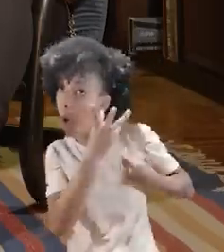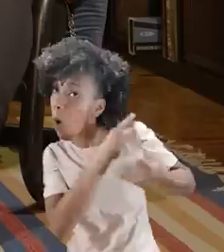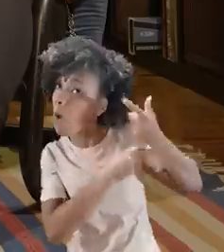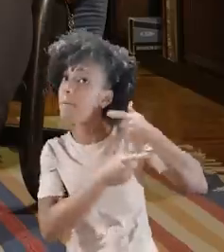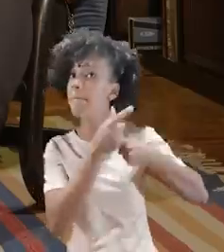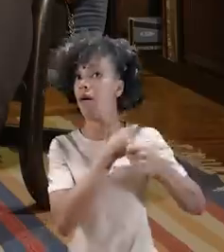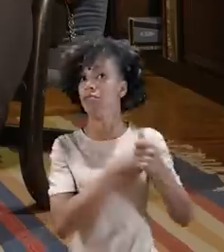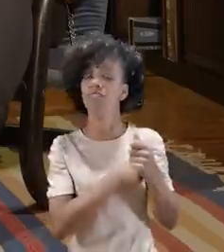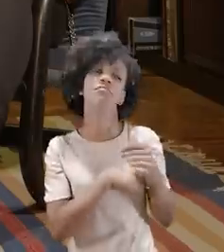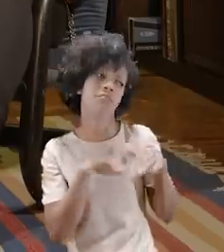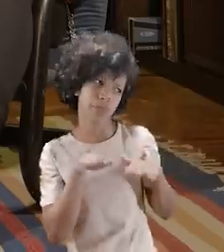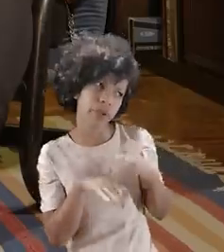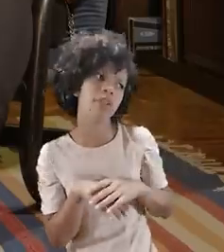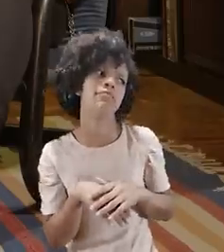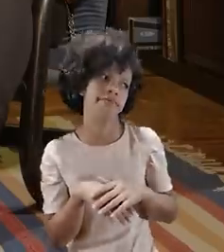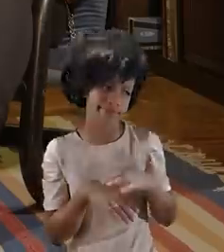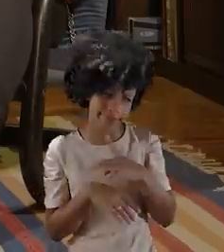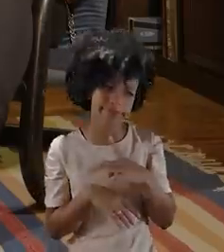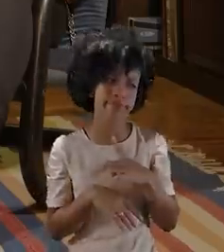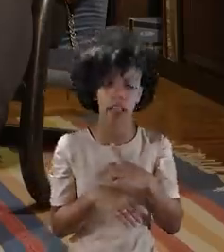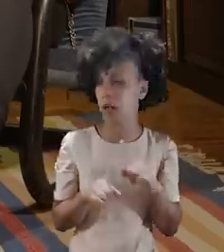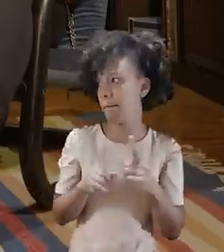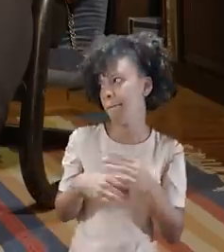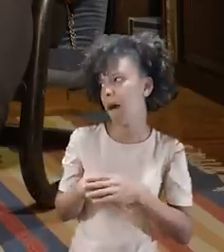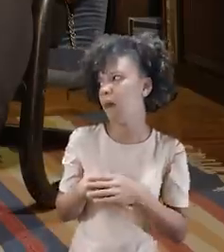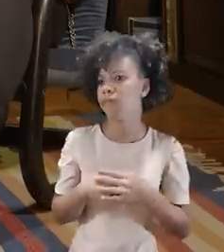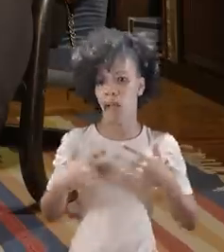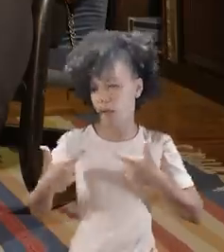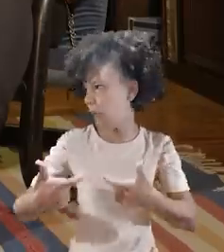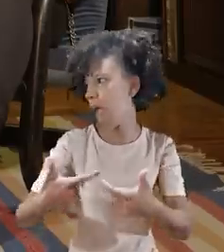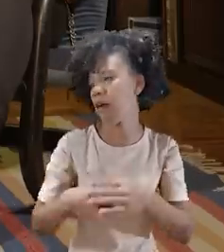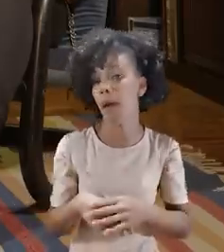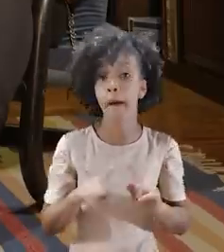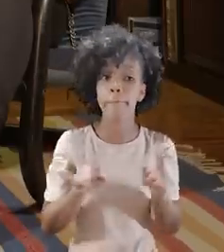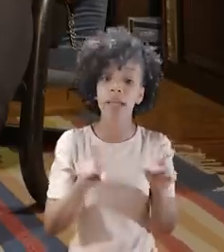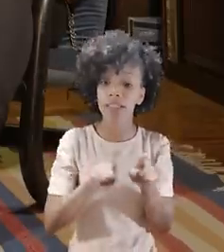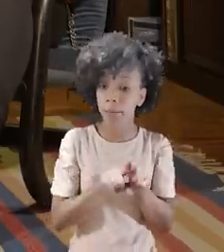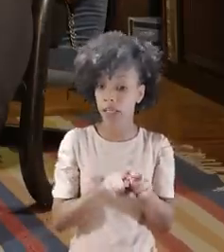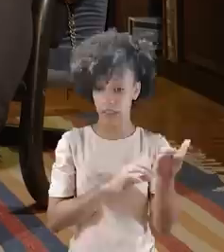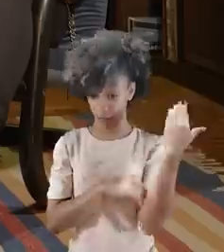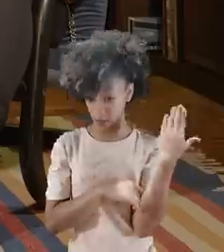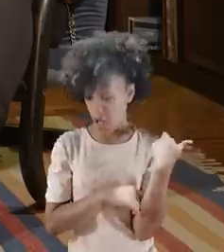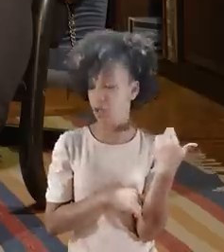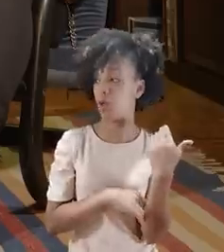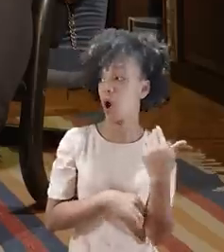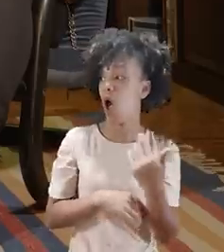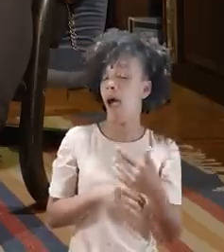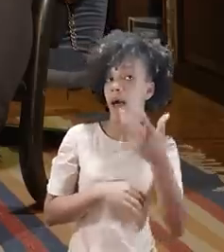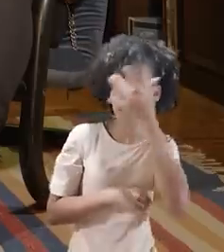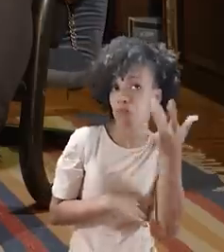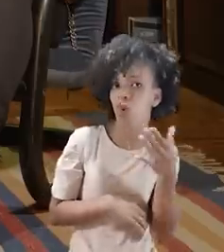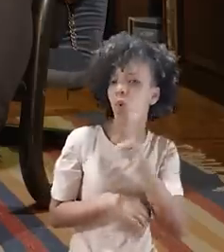vai poder pegar você ficar guerra né Eu acho mas ao mesmo tempo antigamente